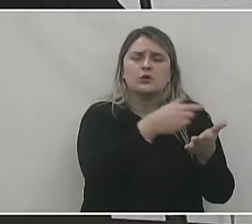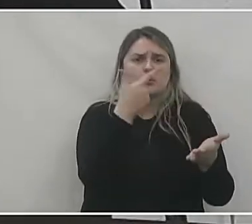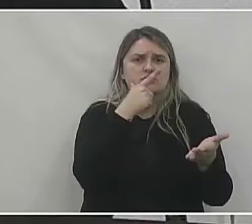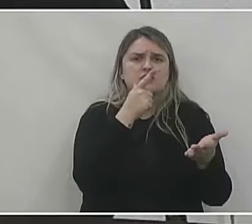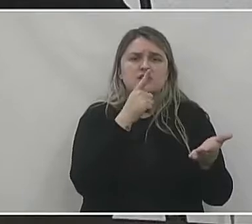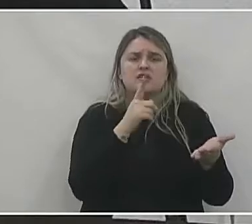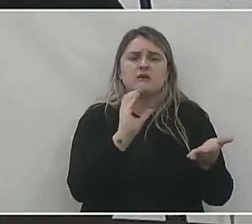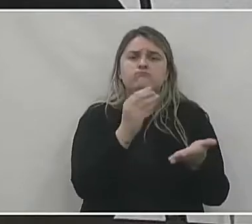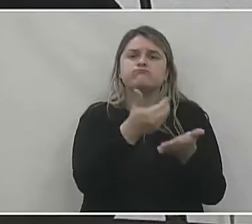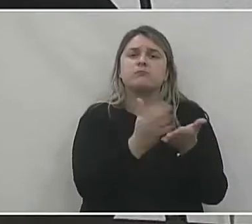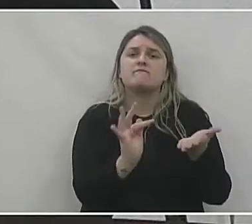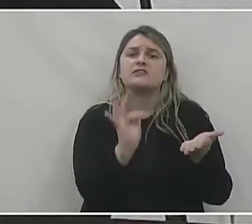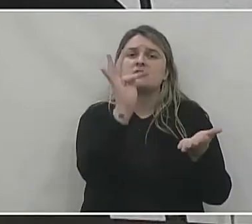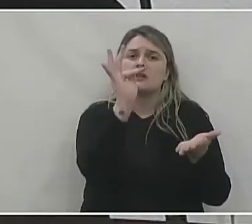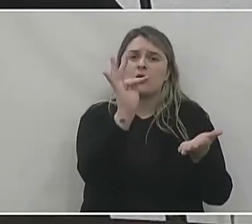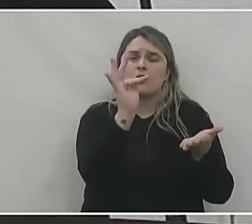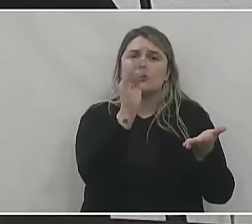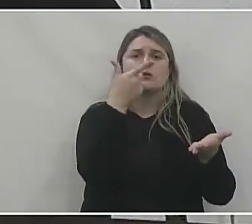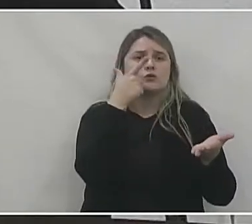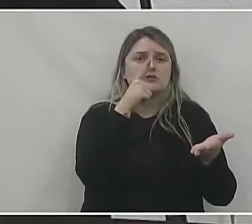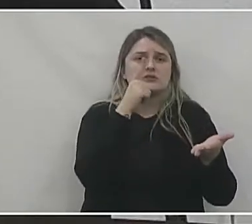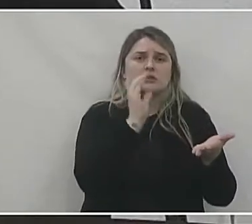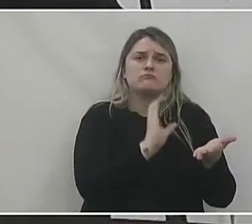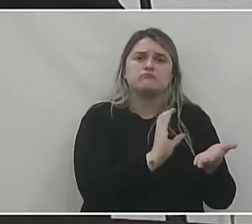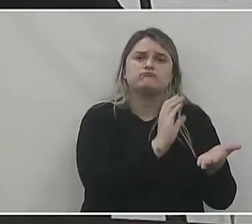federais, que eu joguei para a Fundepar,